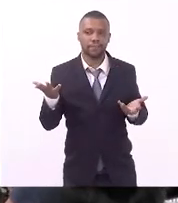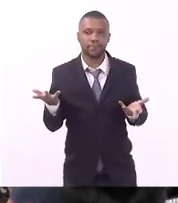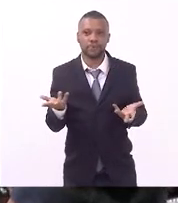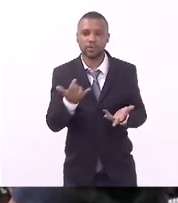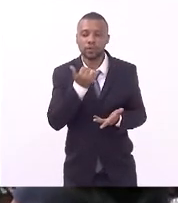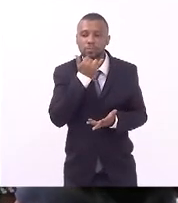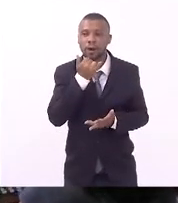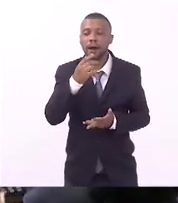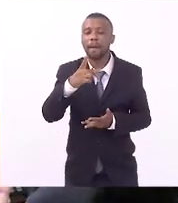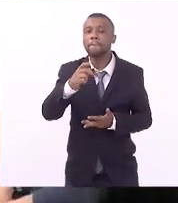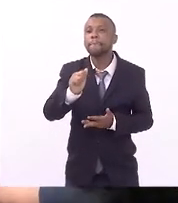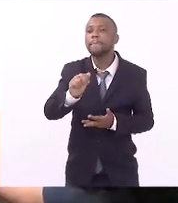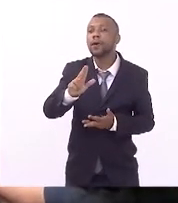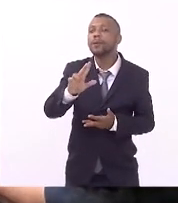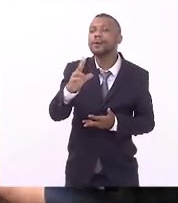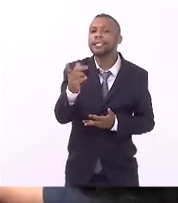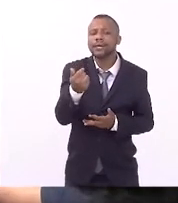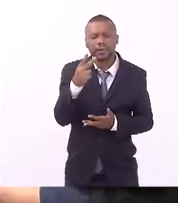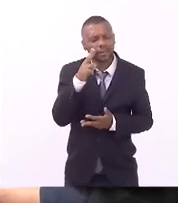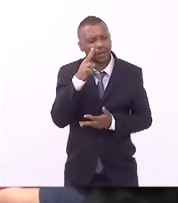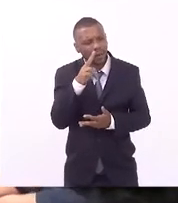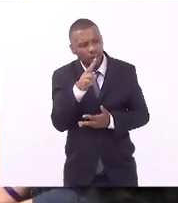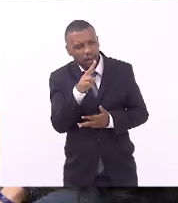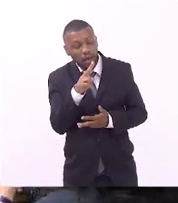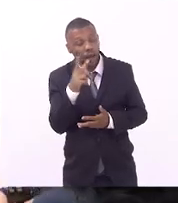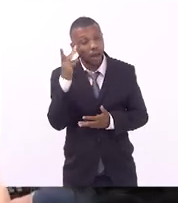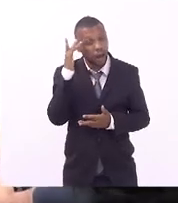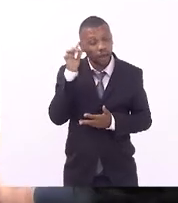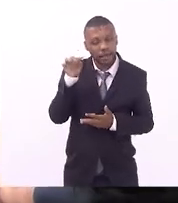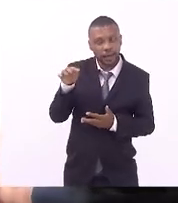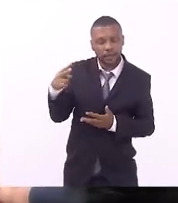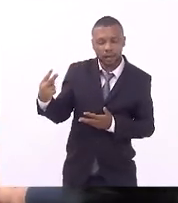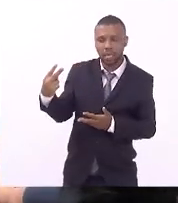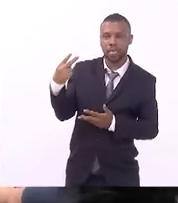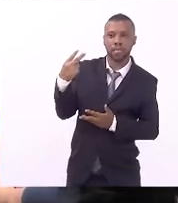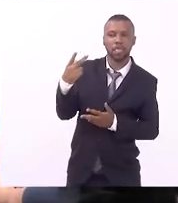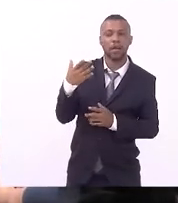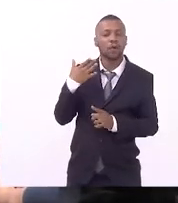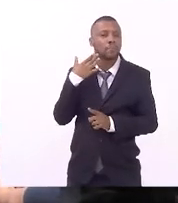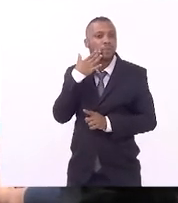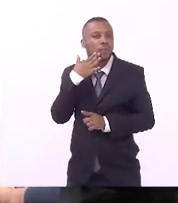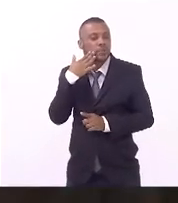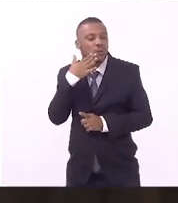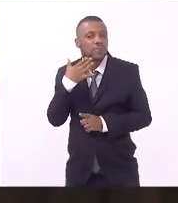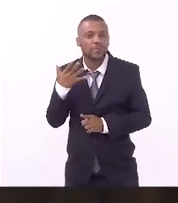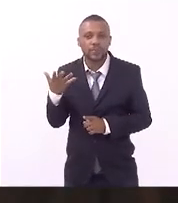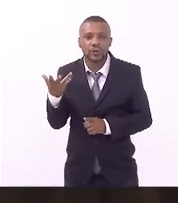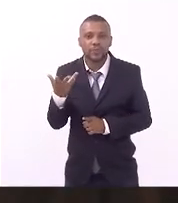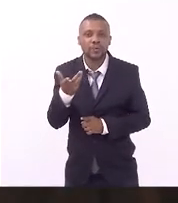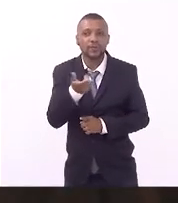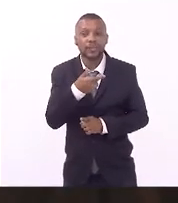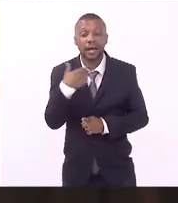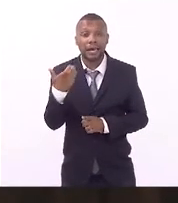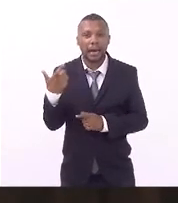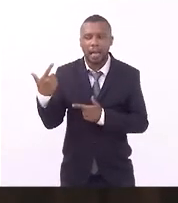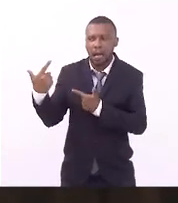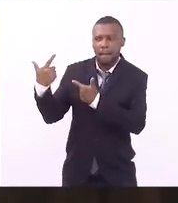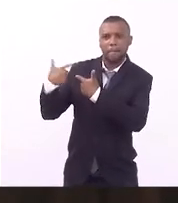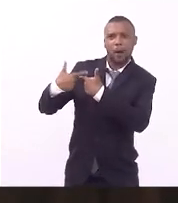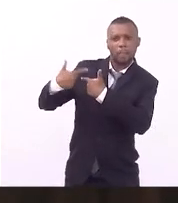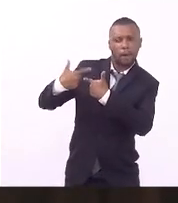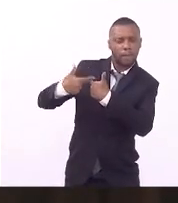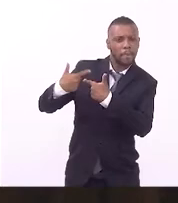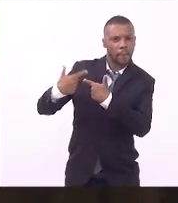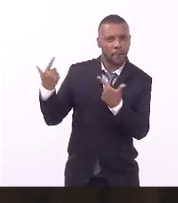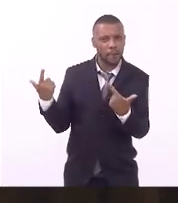Terrível, a Paulinha, por isso que a Paulinha está ali me olhando assim, eu falei, eu acho que a Paulinha está embevecida com o meu discurso. Ela está querendo me pegar, gente.